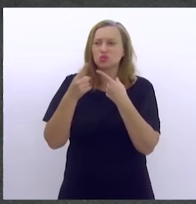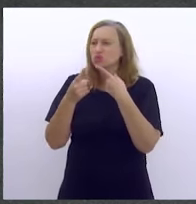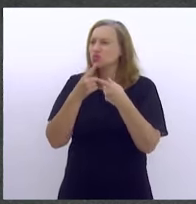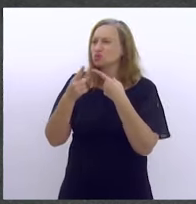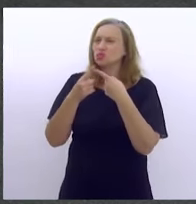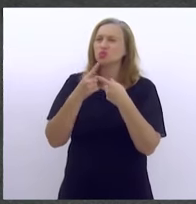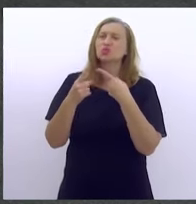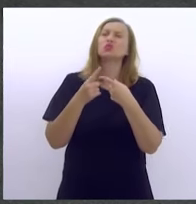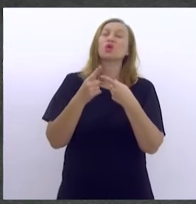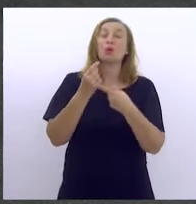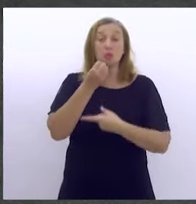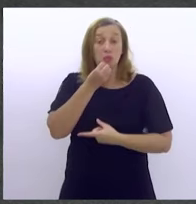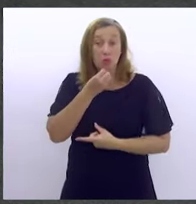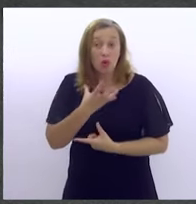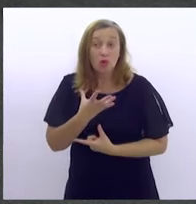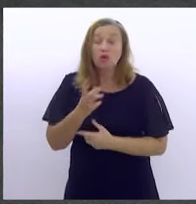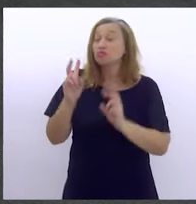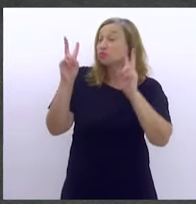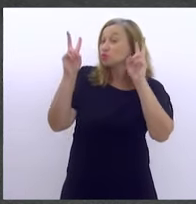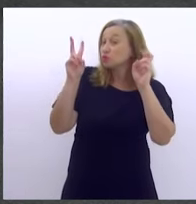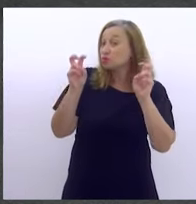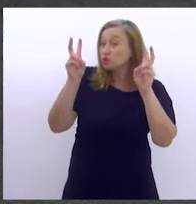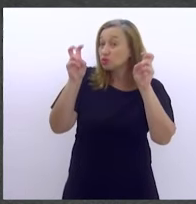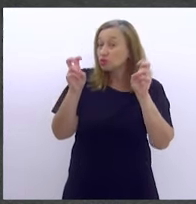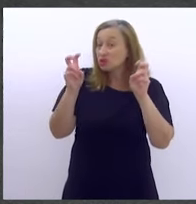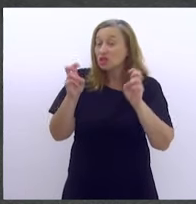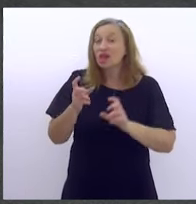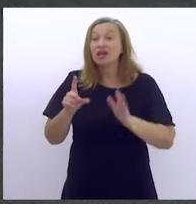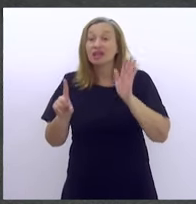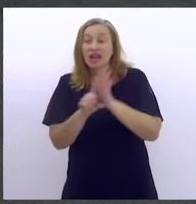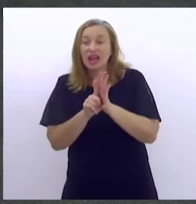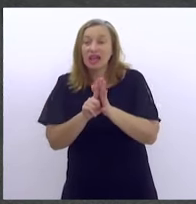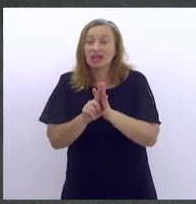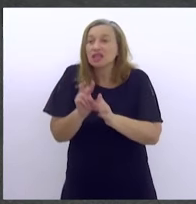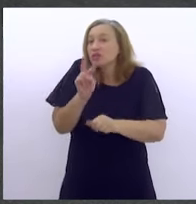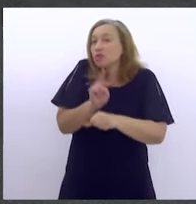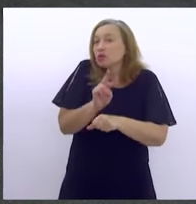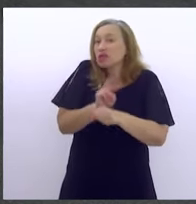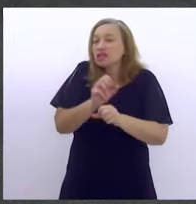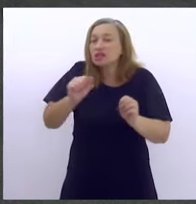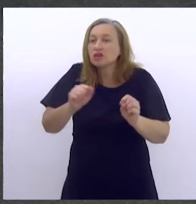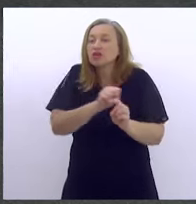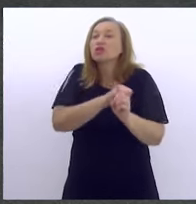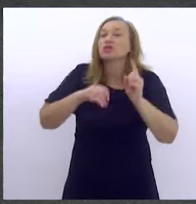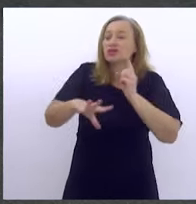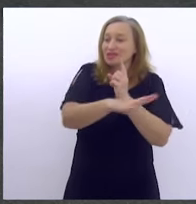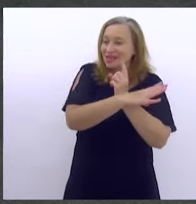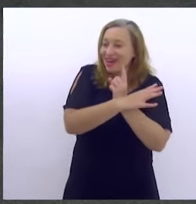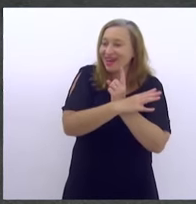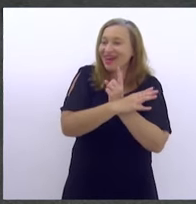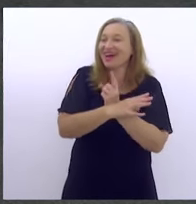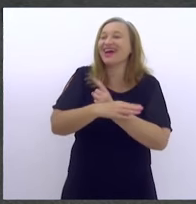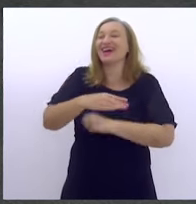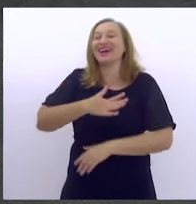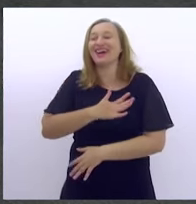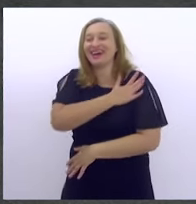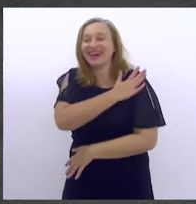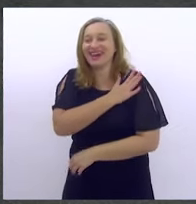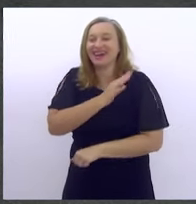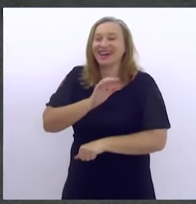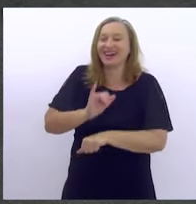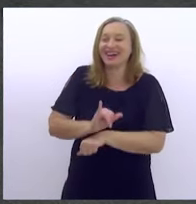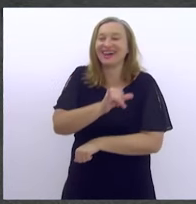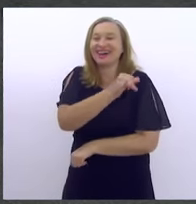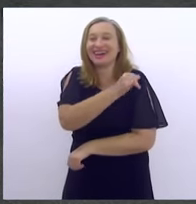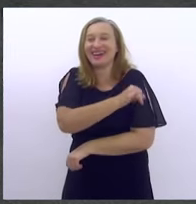discussão potente sobre a questão da Lei de Proteção Social dos Militares do Estado do Rio de Janeiro. E